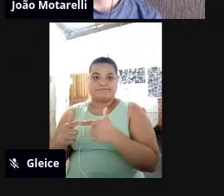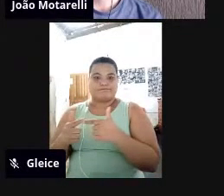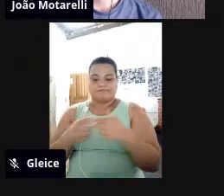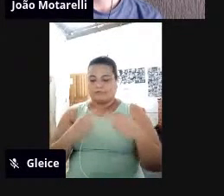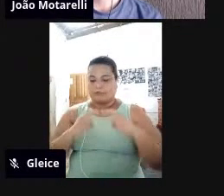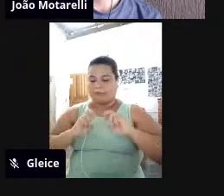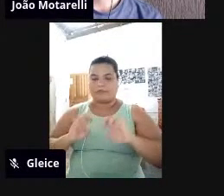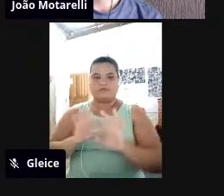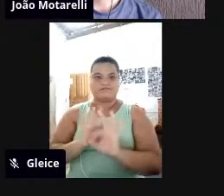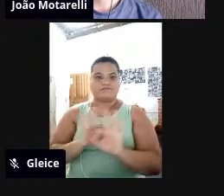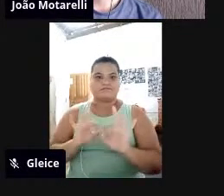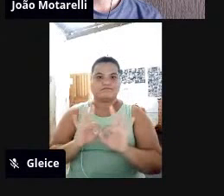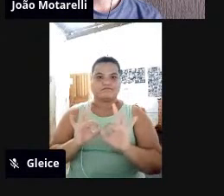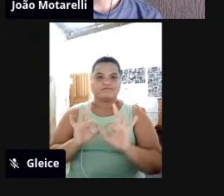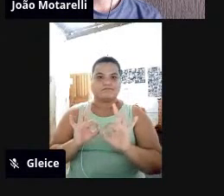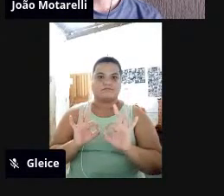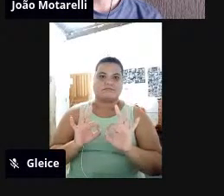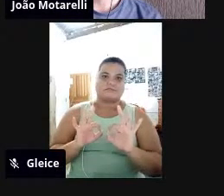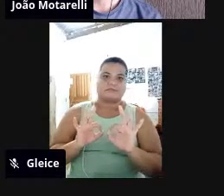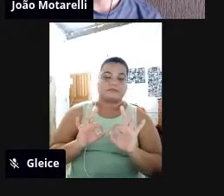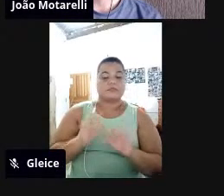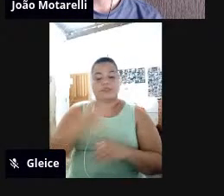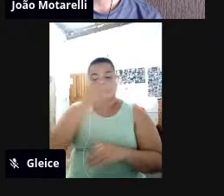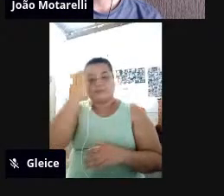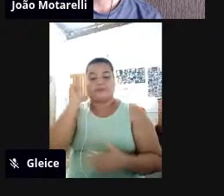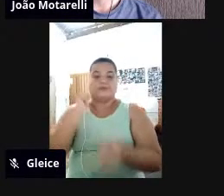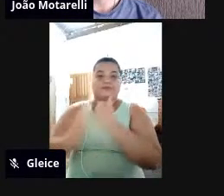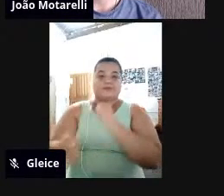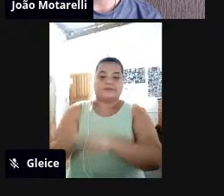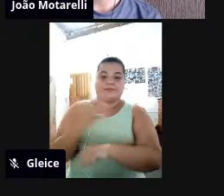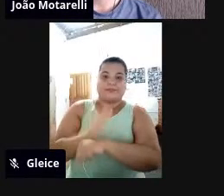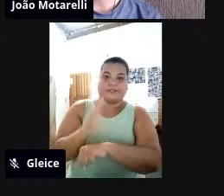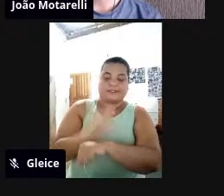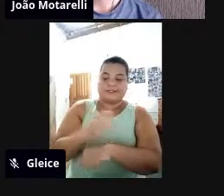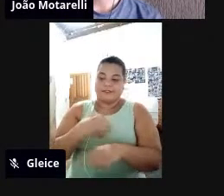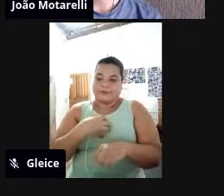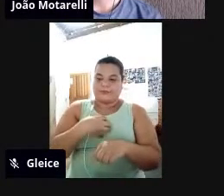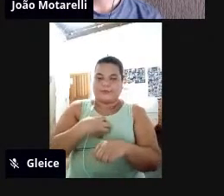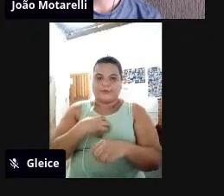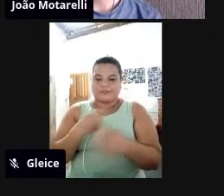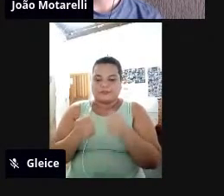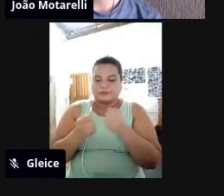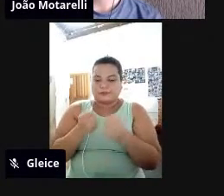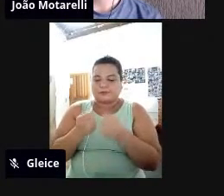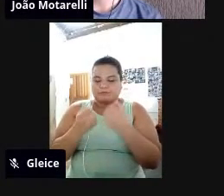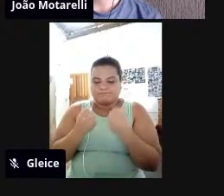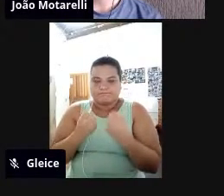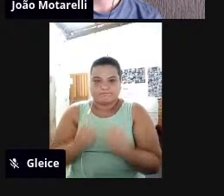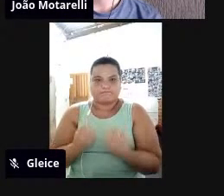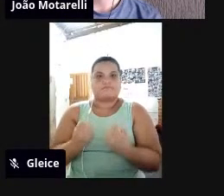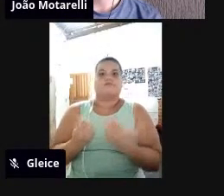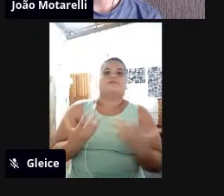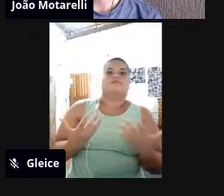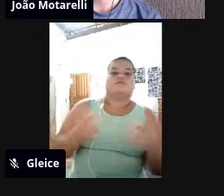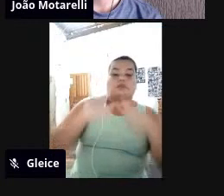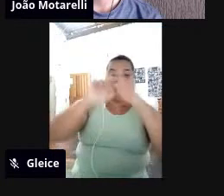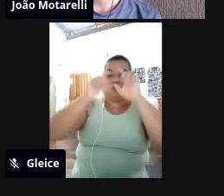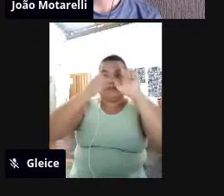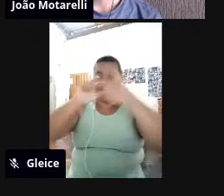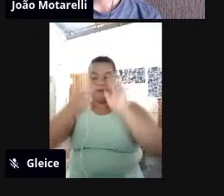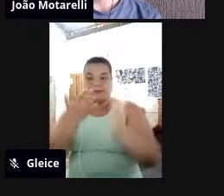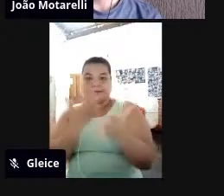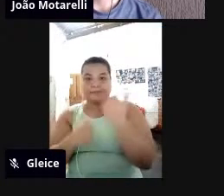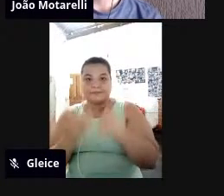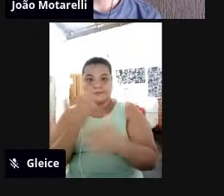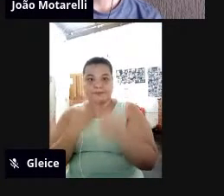Então, portanto, tais atletas podem estar suscetíveis a práticas e comportamentos de controle extremo do peso, que são comportamentos transtornados ou transtornos